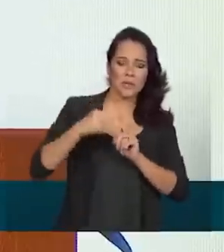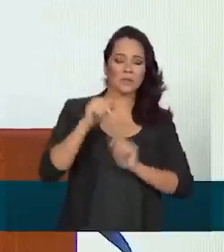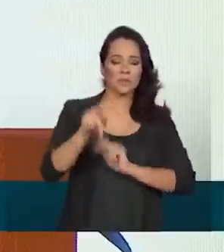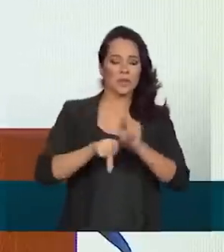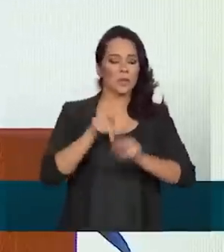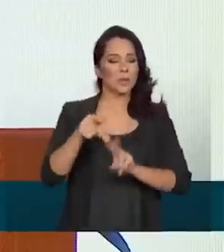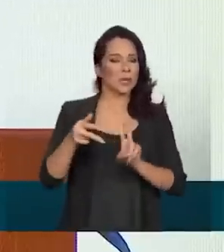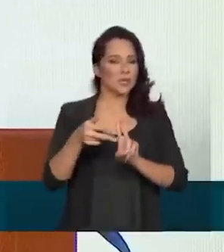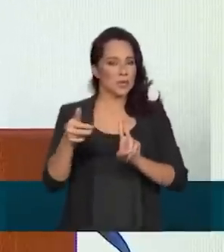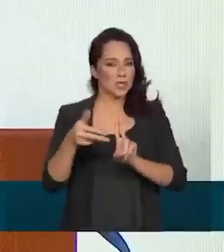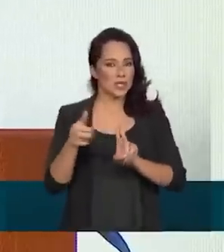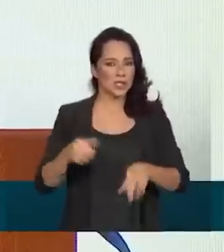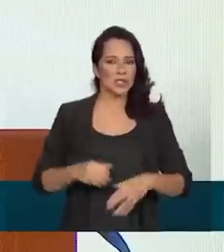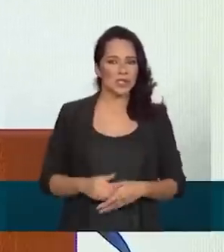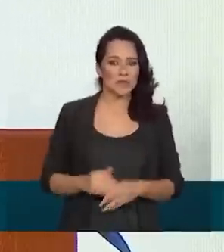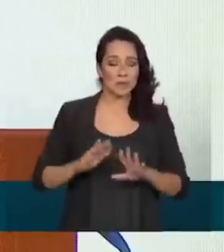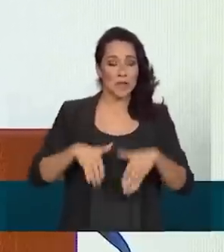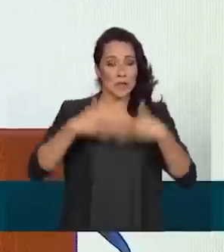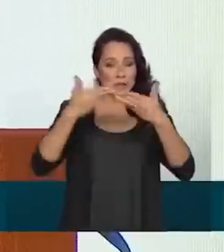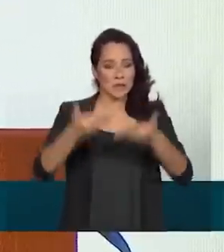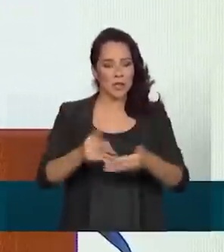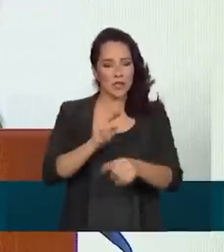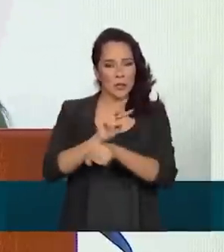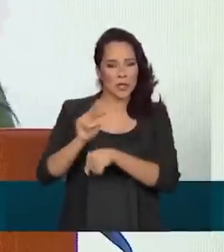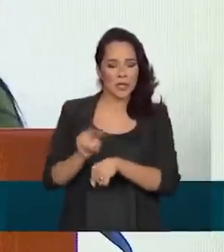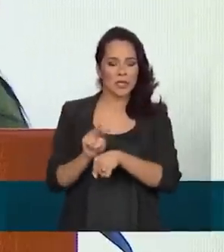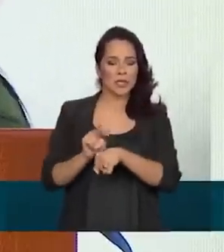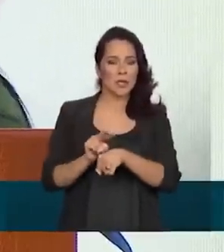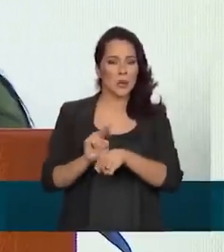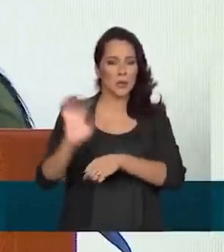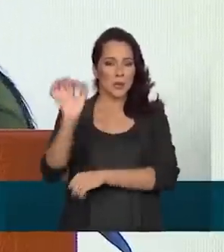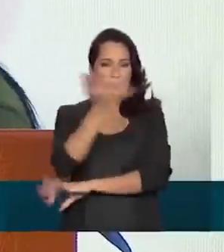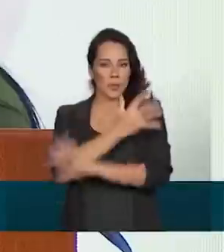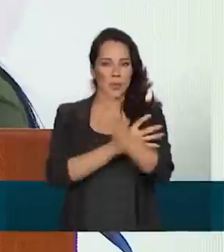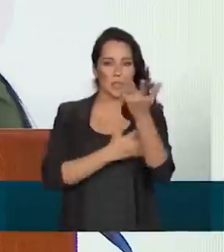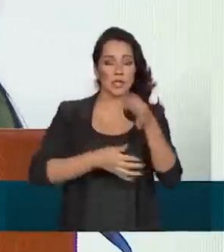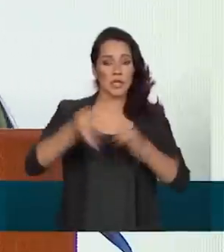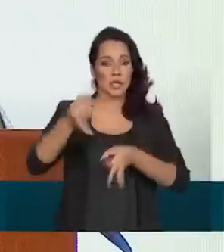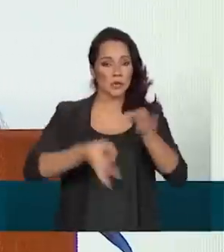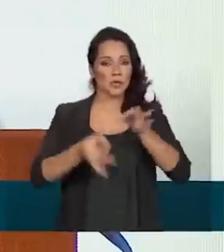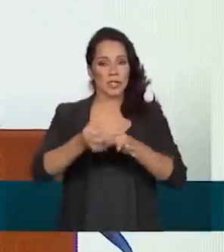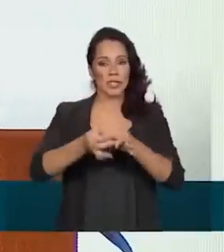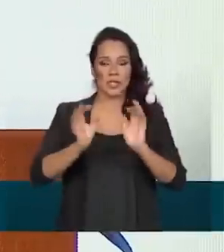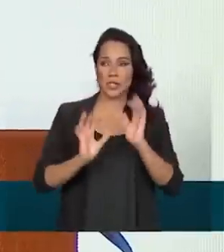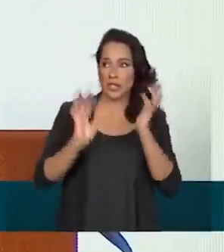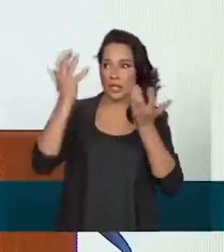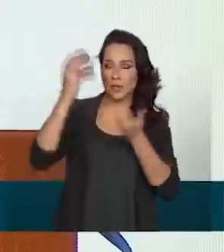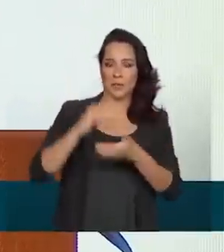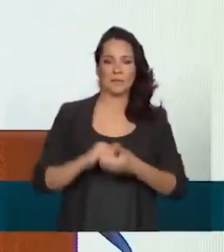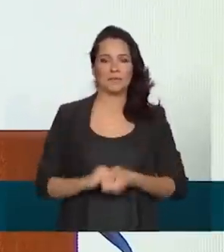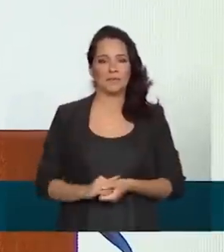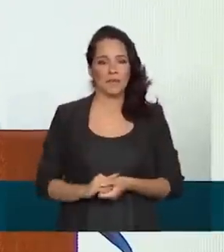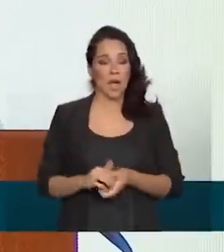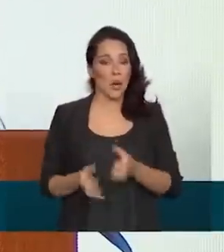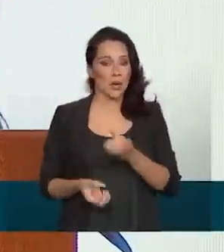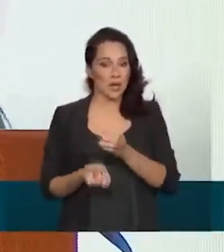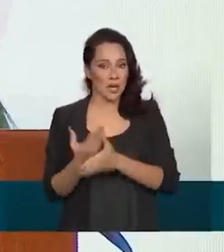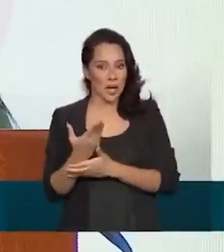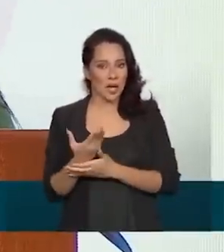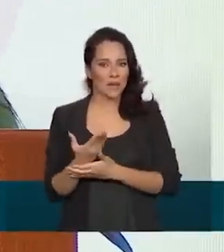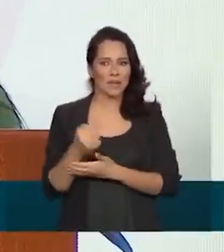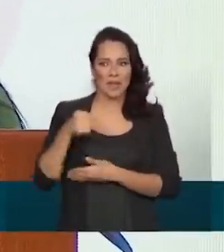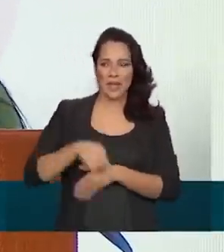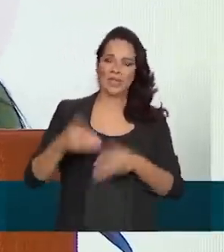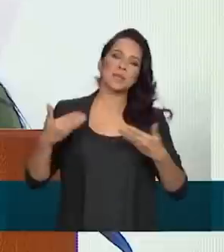povos indígenas frente à preservação do meio ambiente e da justiça climática. Ao criar